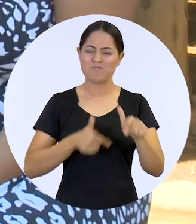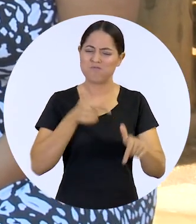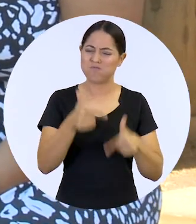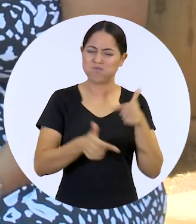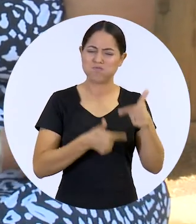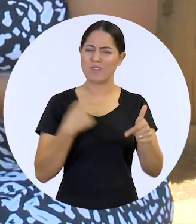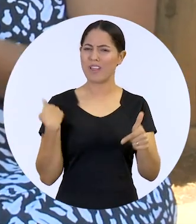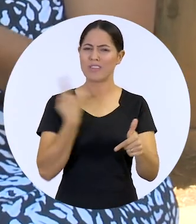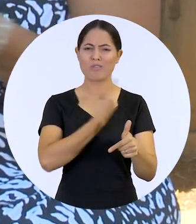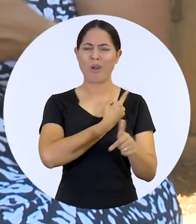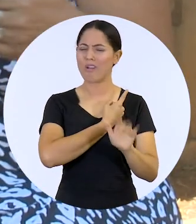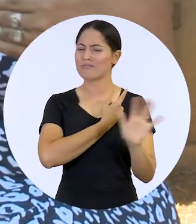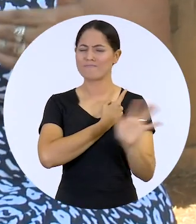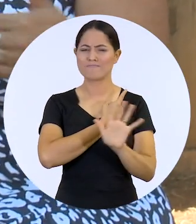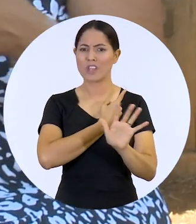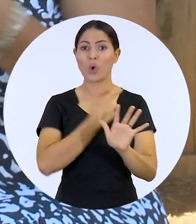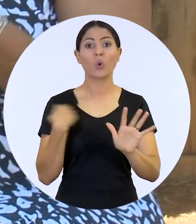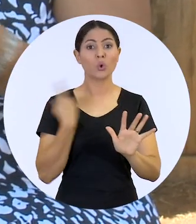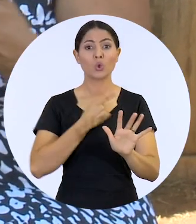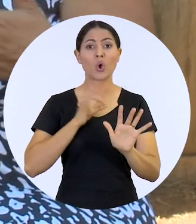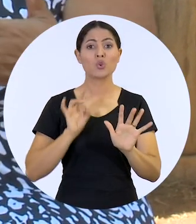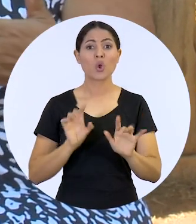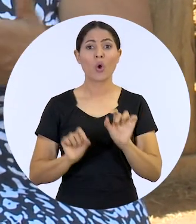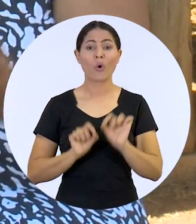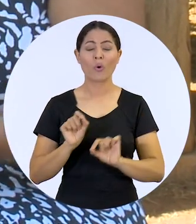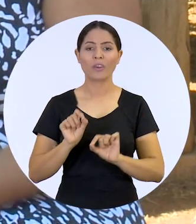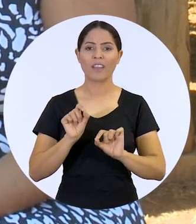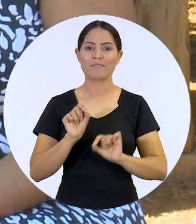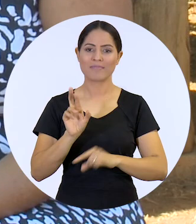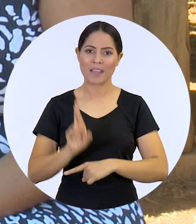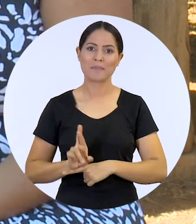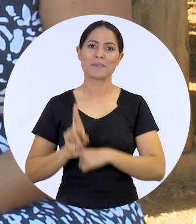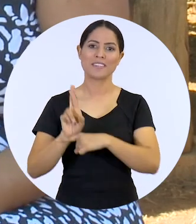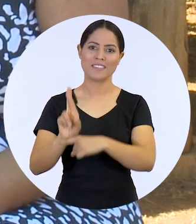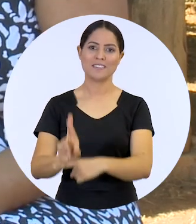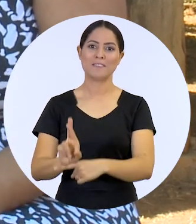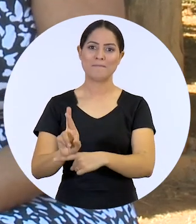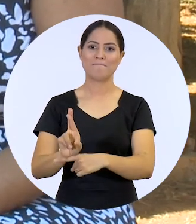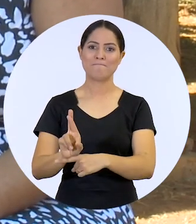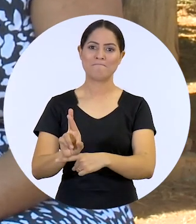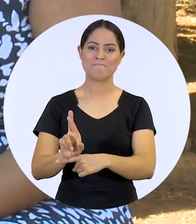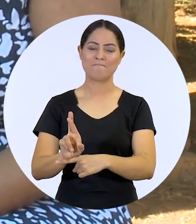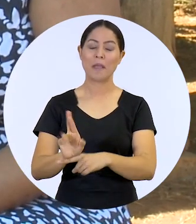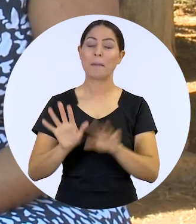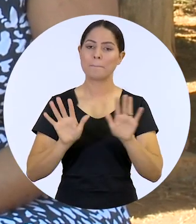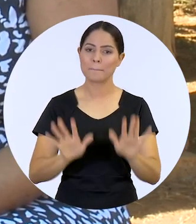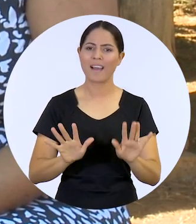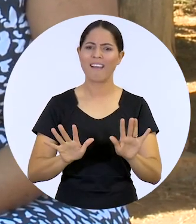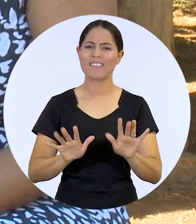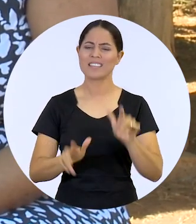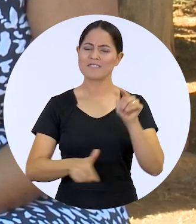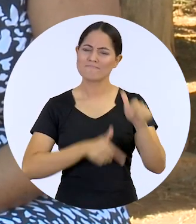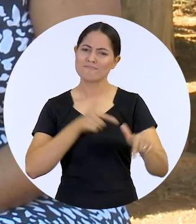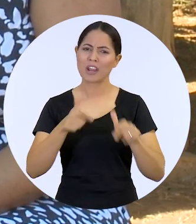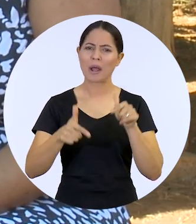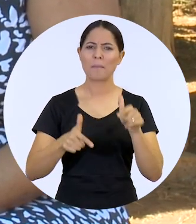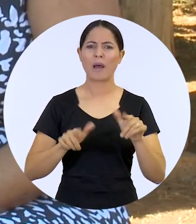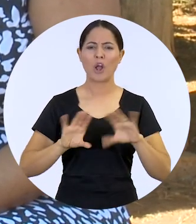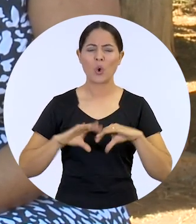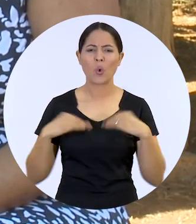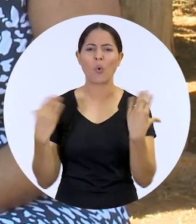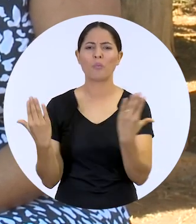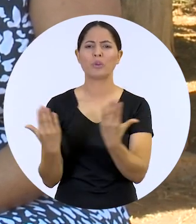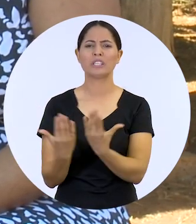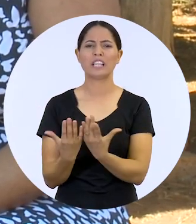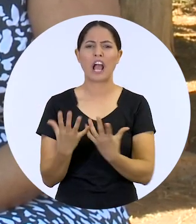nosso, né? Nós estamos aqui só à frente, representando o trabalho. Mas é um trabalho que é fortalecido pela